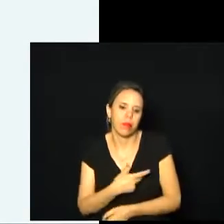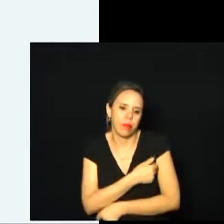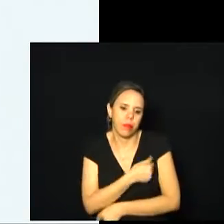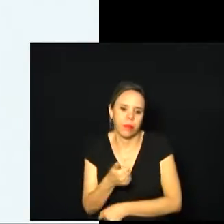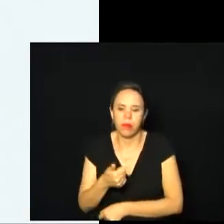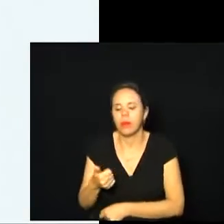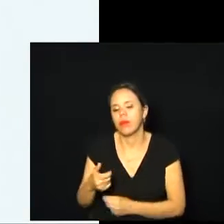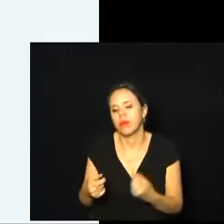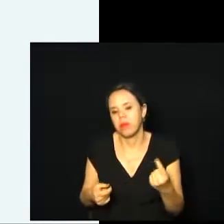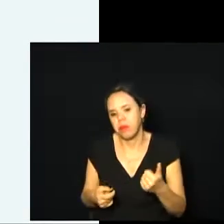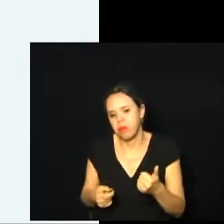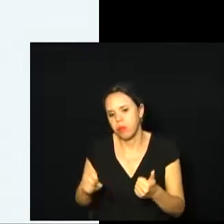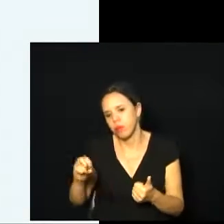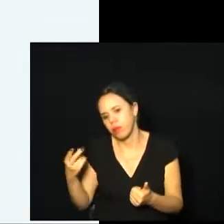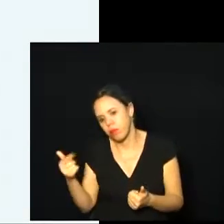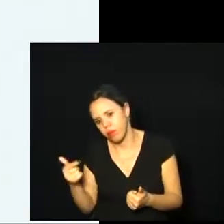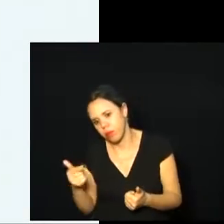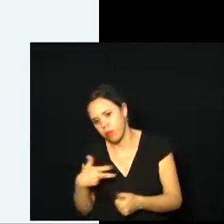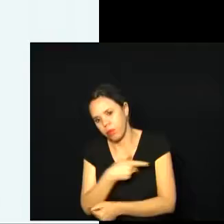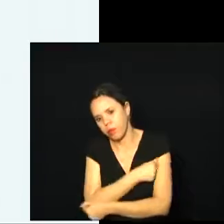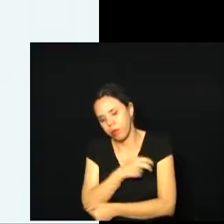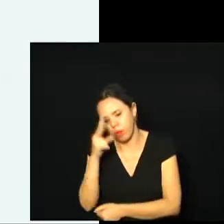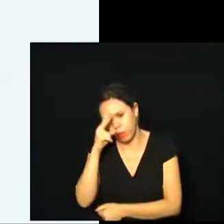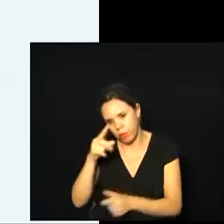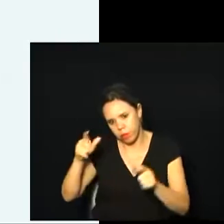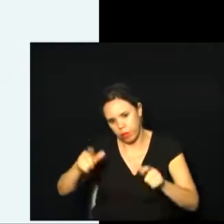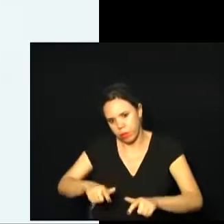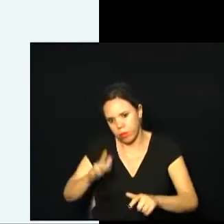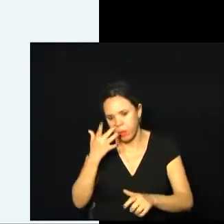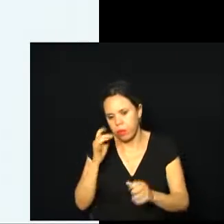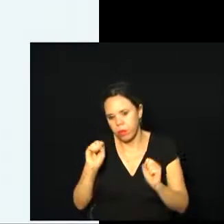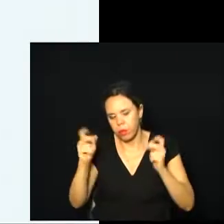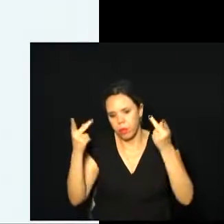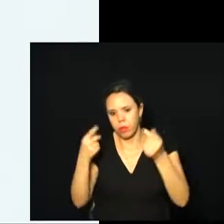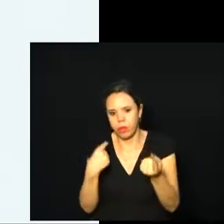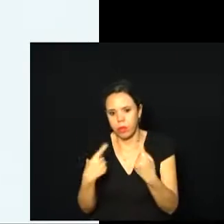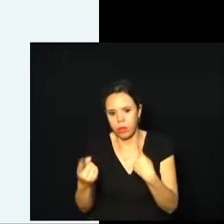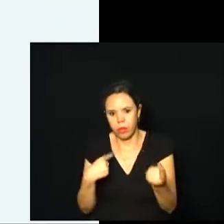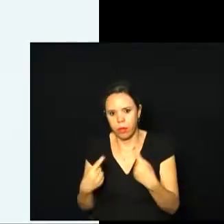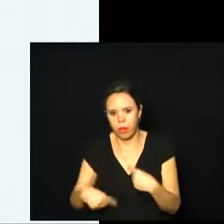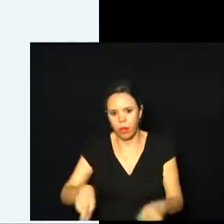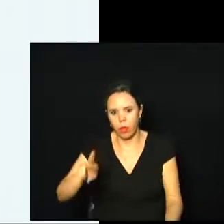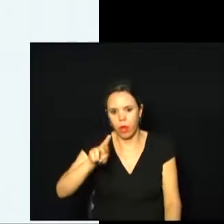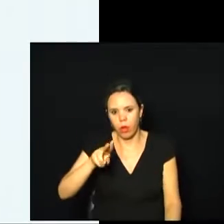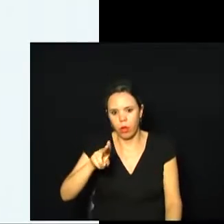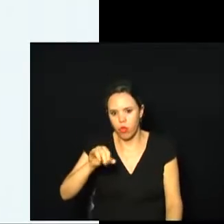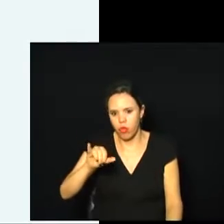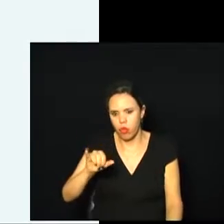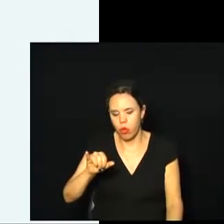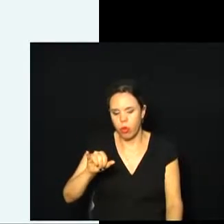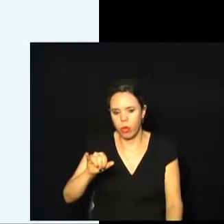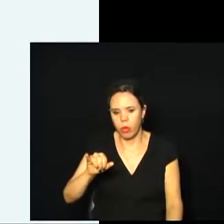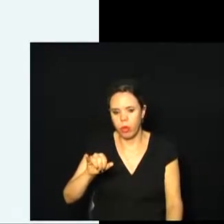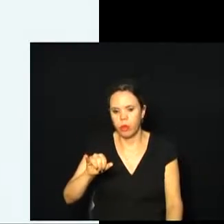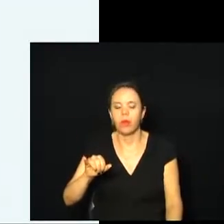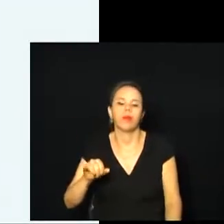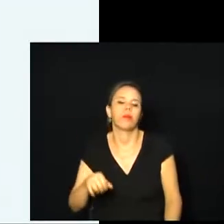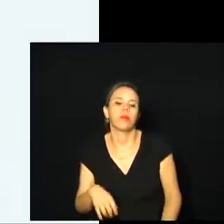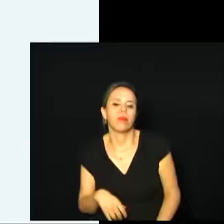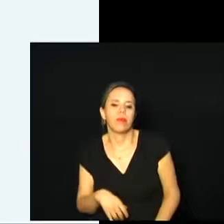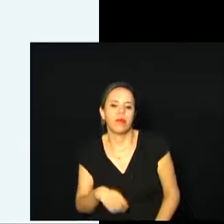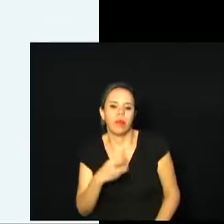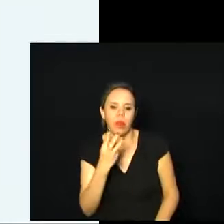primeira ou com a segunda dose. Lembrando que o Espásio Ouro Verde fica ali na Avenida Rui Rodrigues, 3.900, no